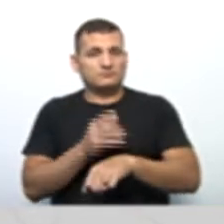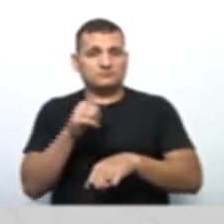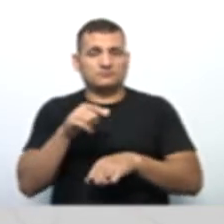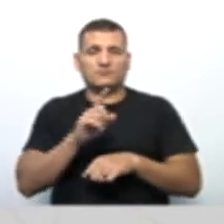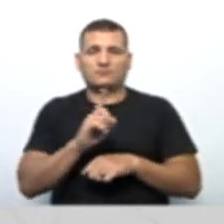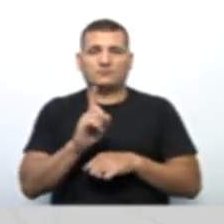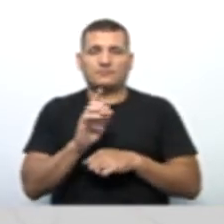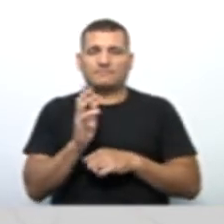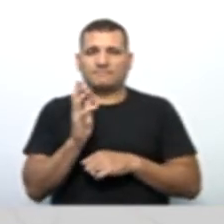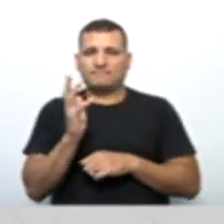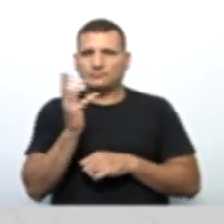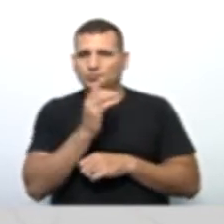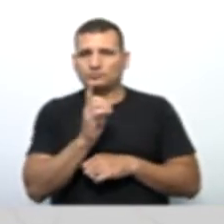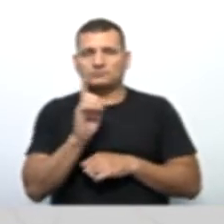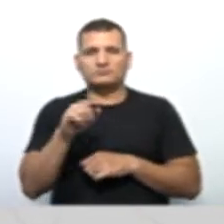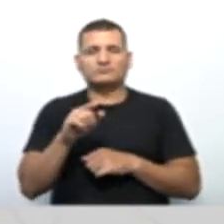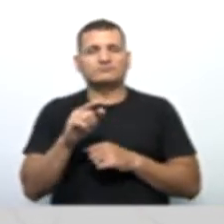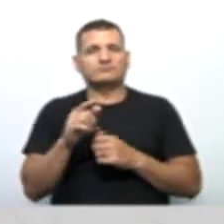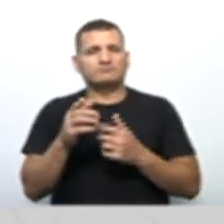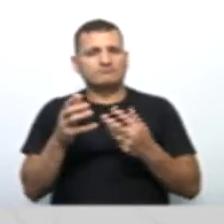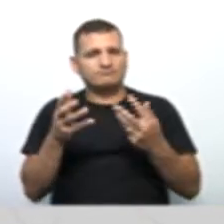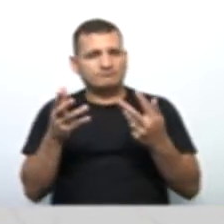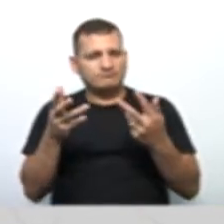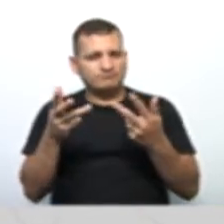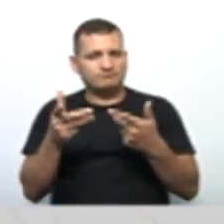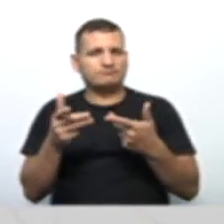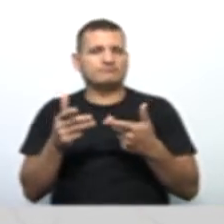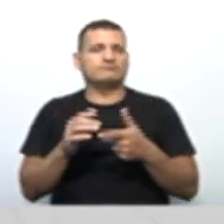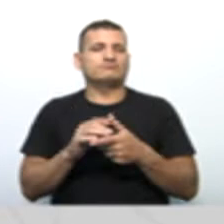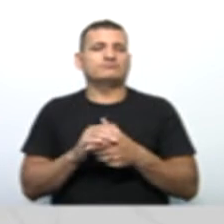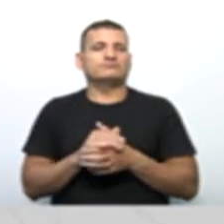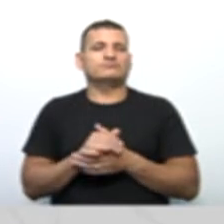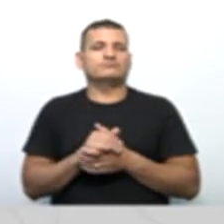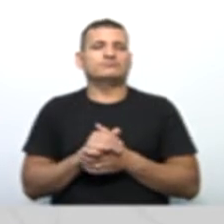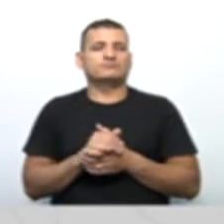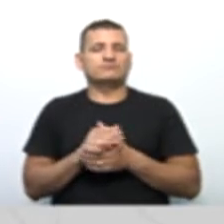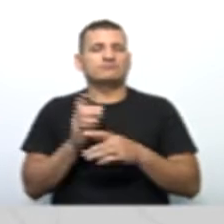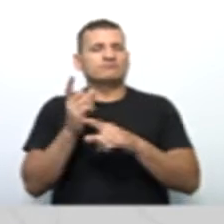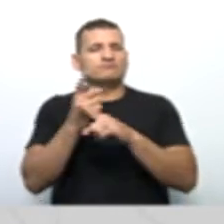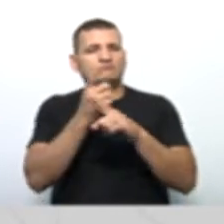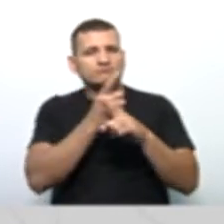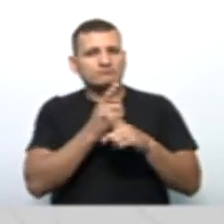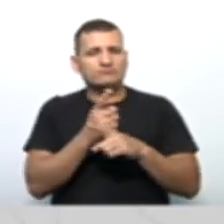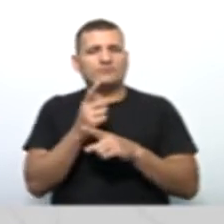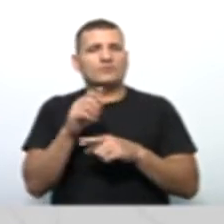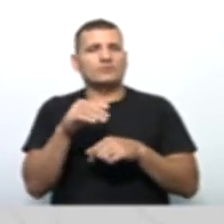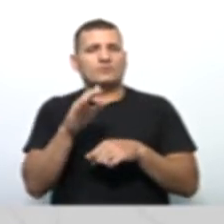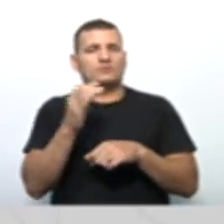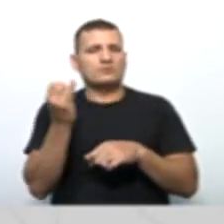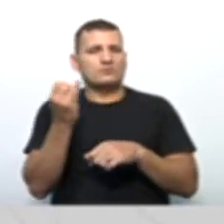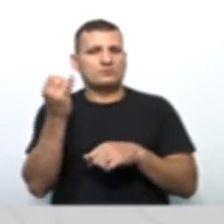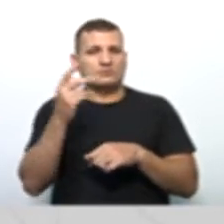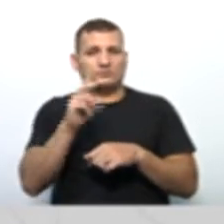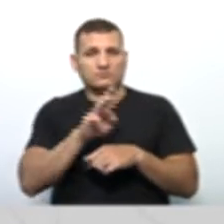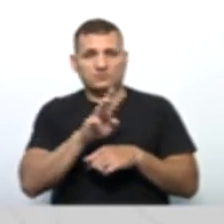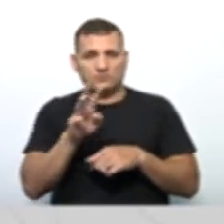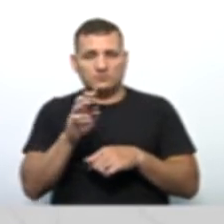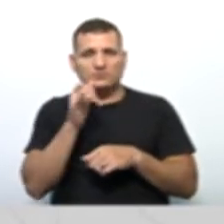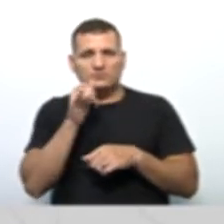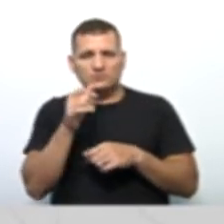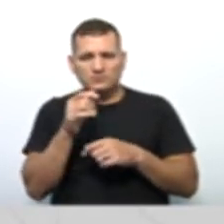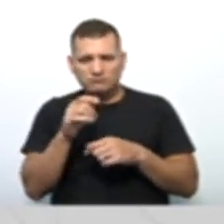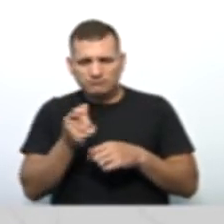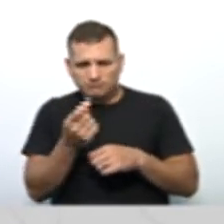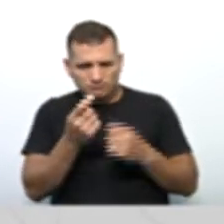eficiente você vai olhar mas vai ser aqui na frente identifica os pontos chaves que você quer fazer do site e se tiver alguma coisa